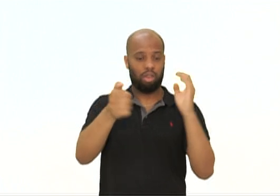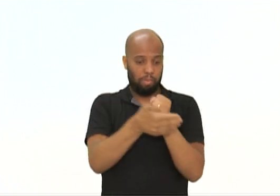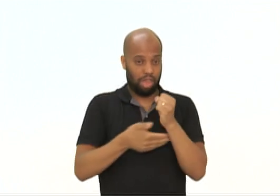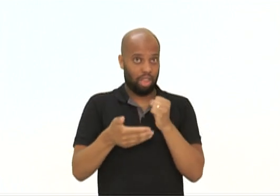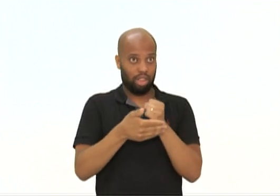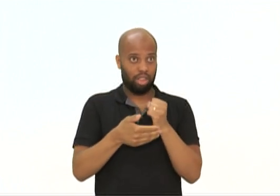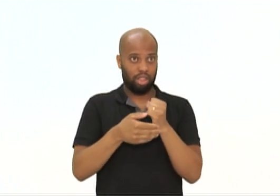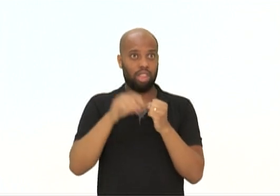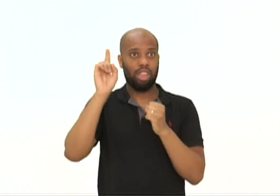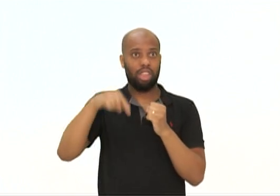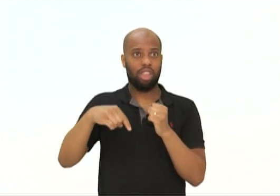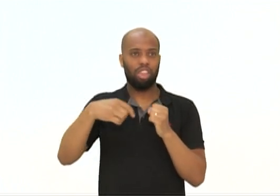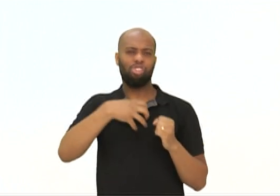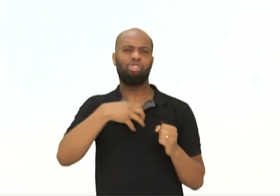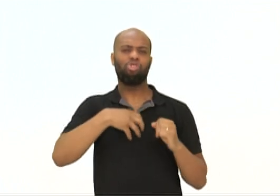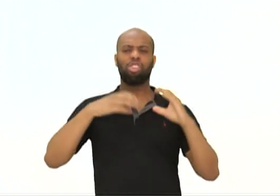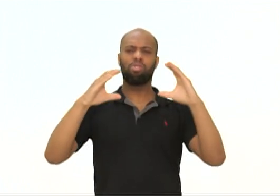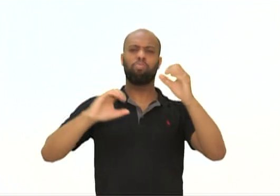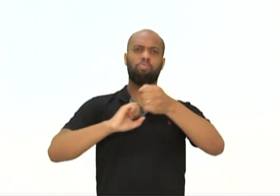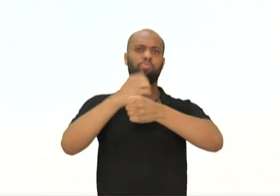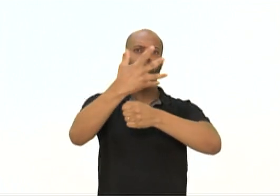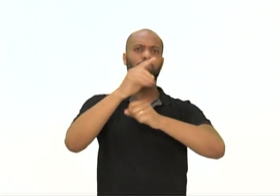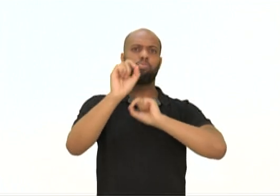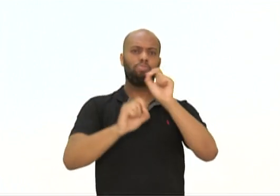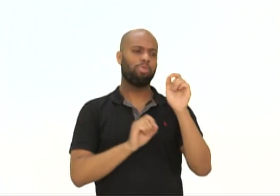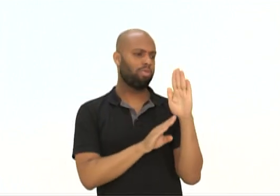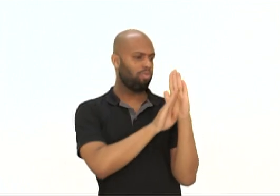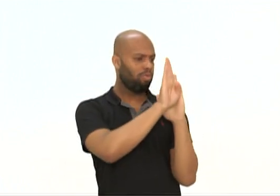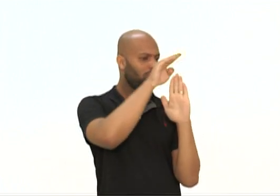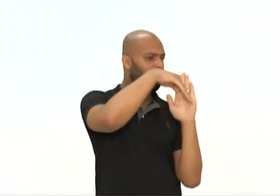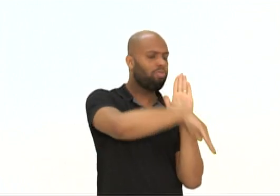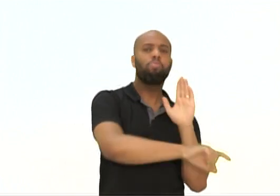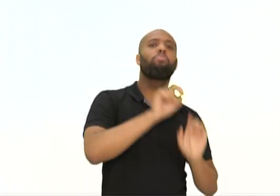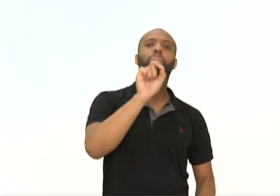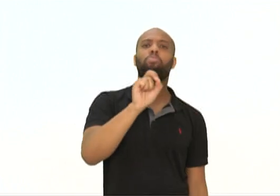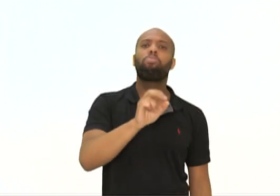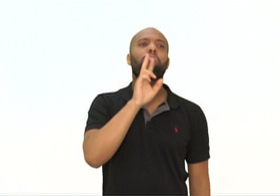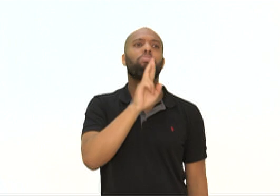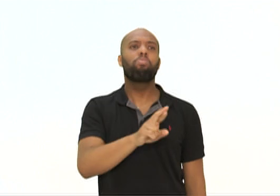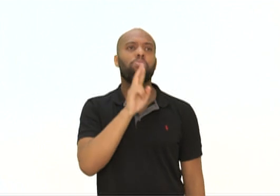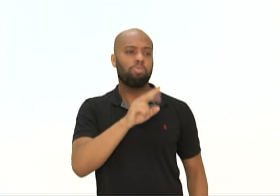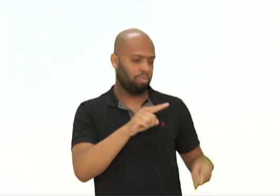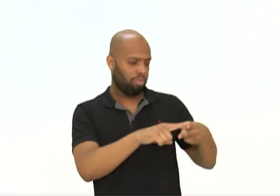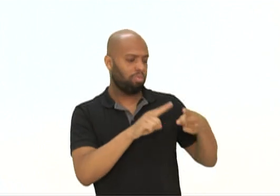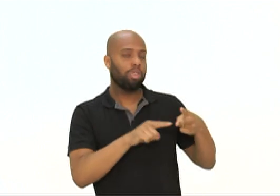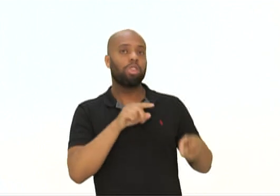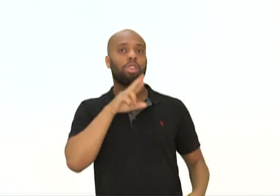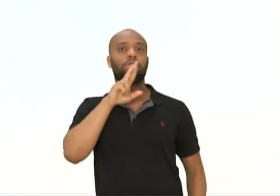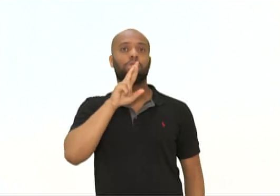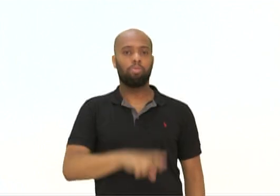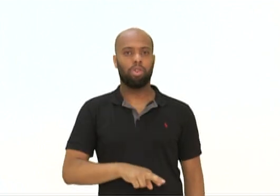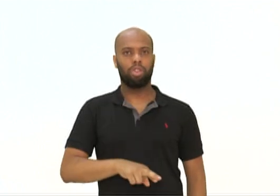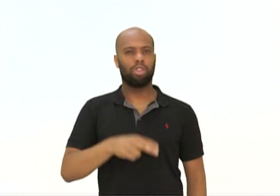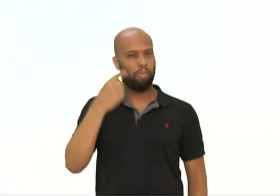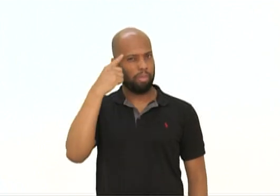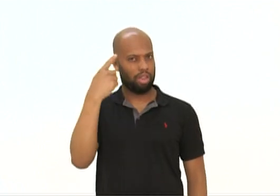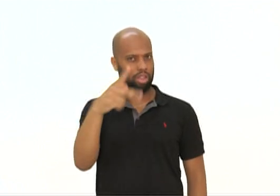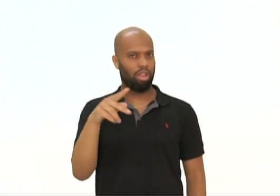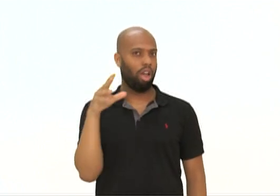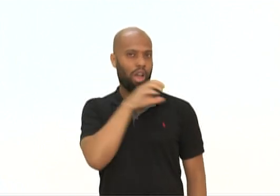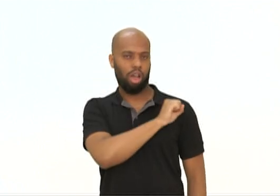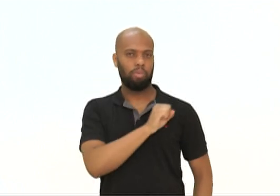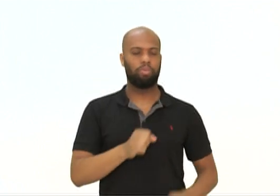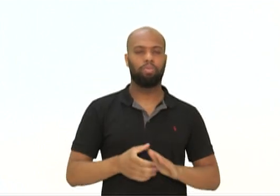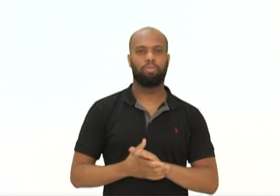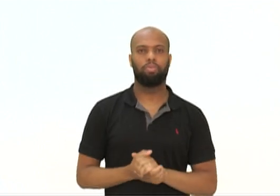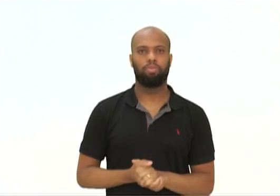entre 0 e 1. A função exponencial, nesse caso, tem um gráfico crescente ou decrescente? Pensa um pouquinho.